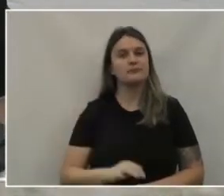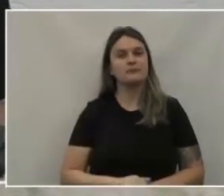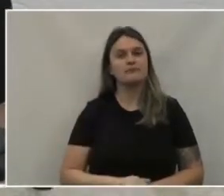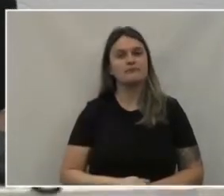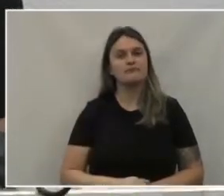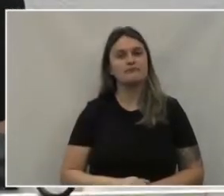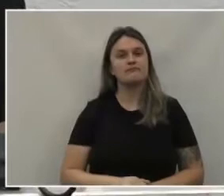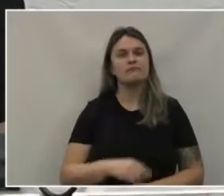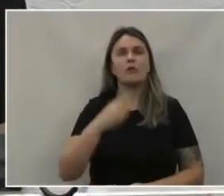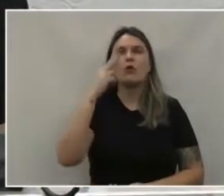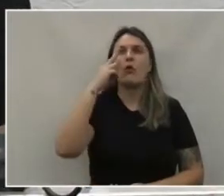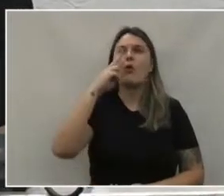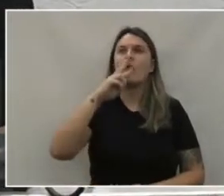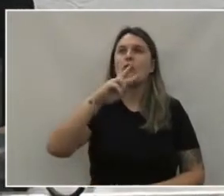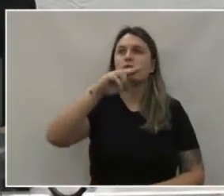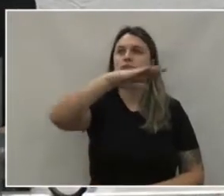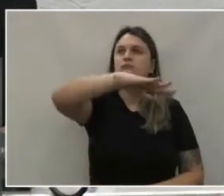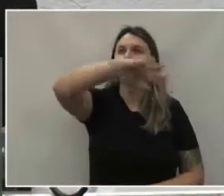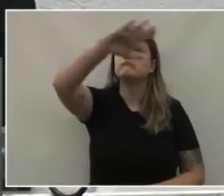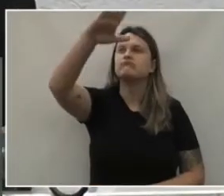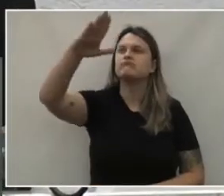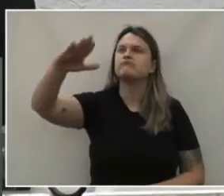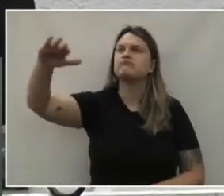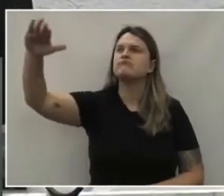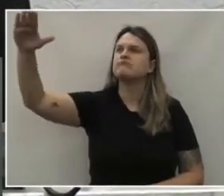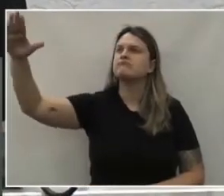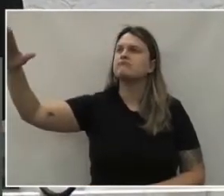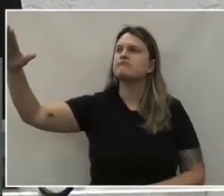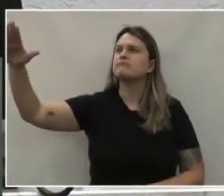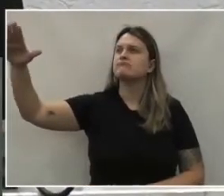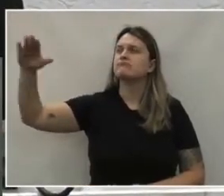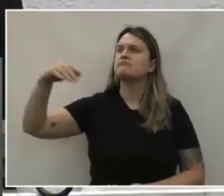Olho para os montes e pergunto: de onde virá o meu